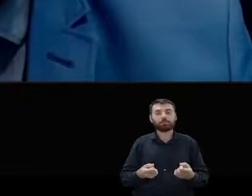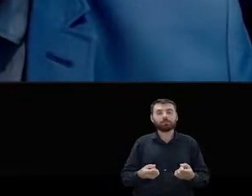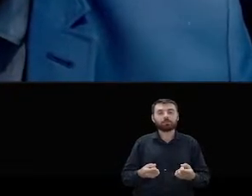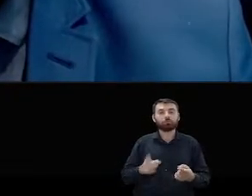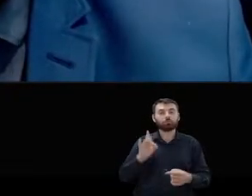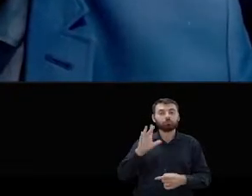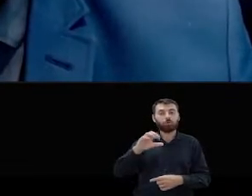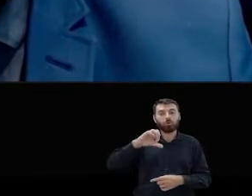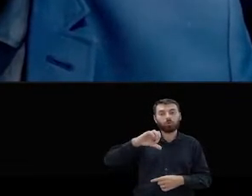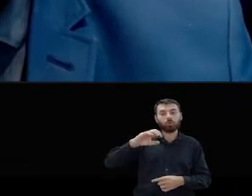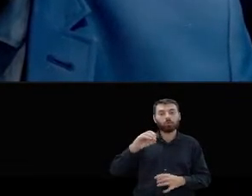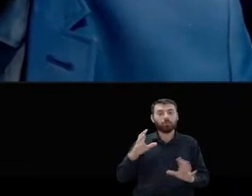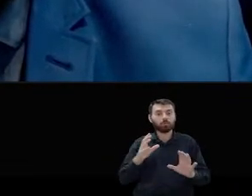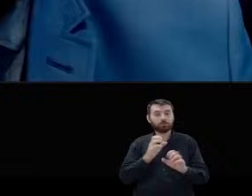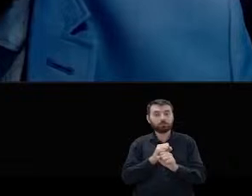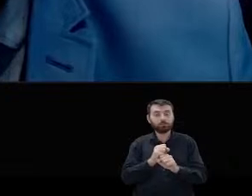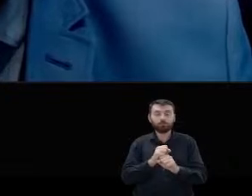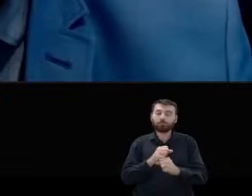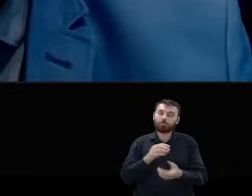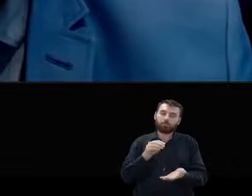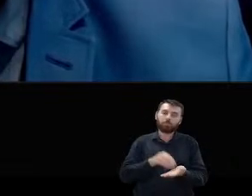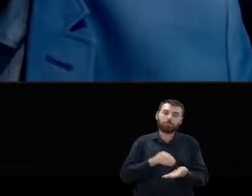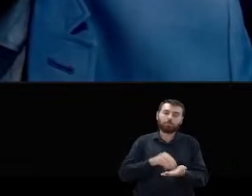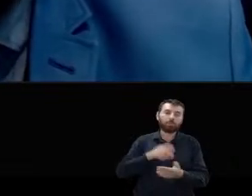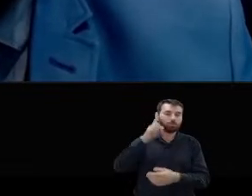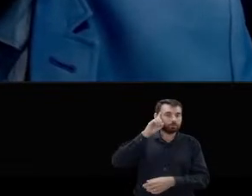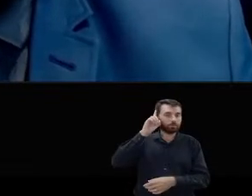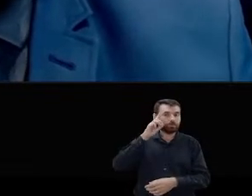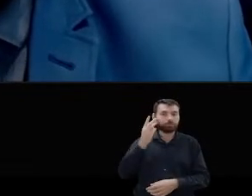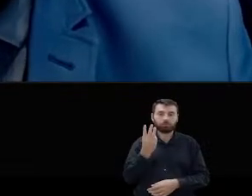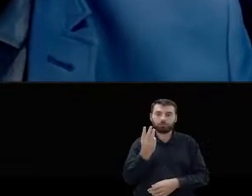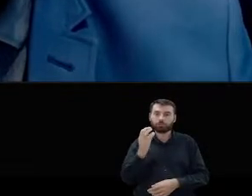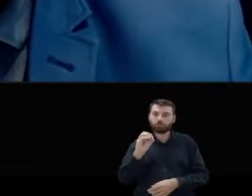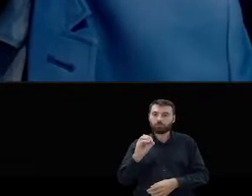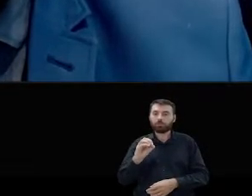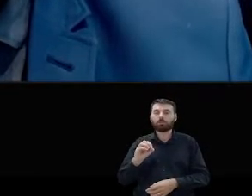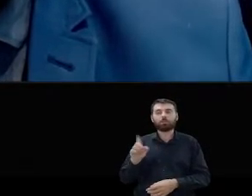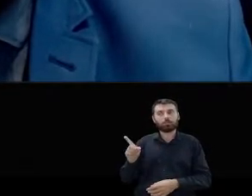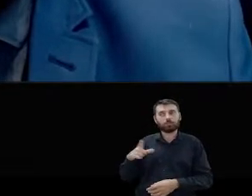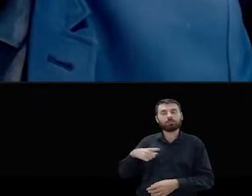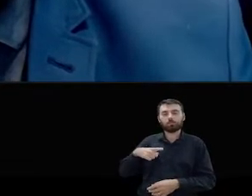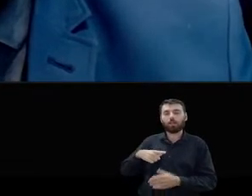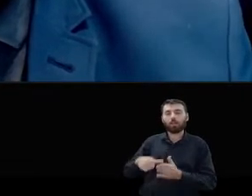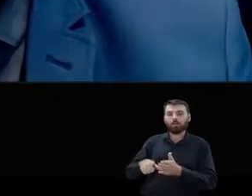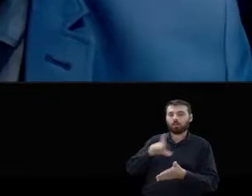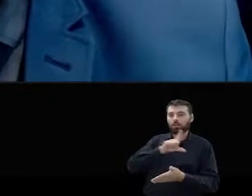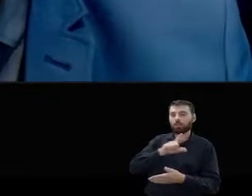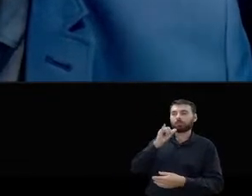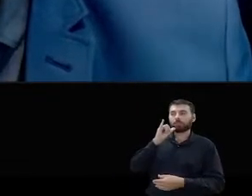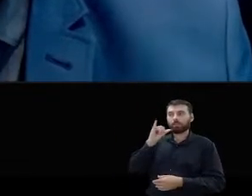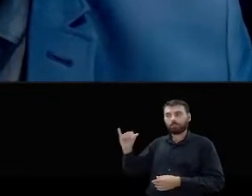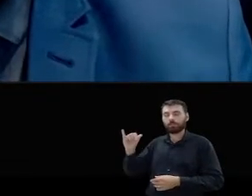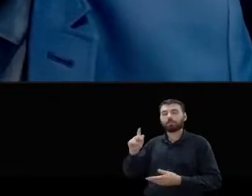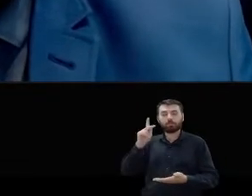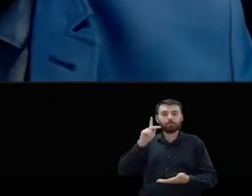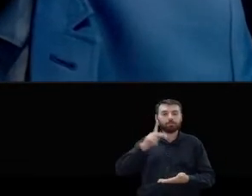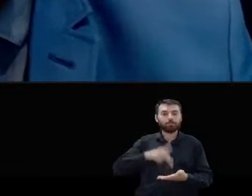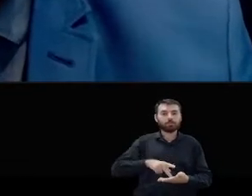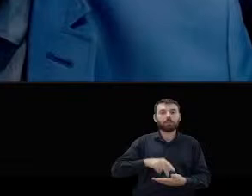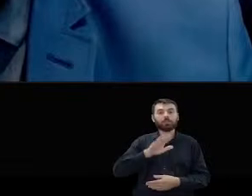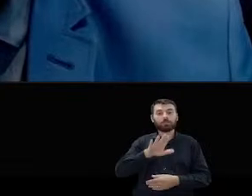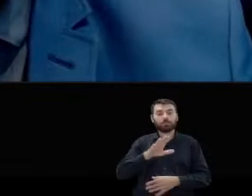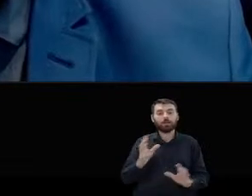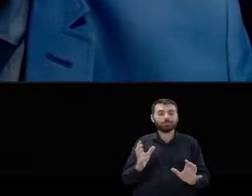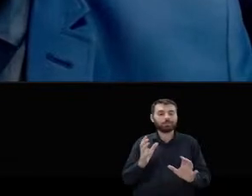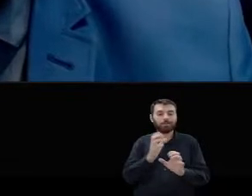90, então temos 30 dias ali que de fato foram usufruídos, consta no TST, ali no cálculo como apresentado no agravo de petição, mas não foi